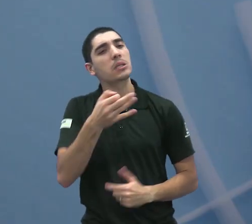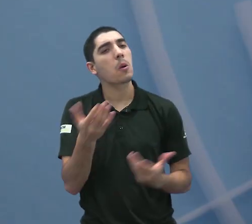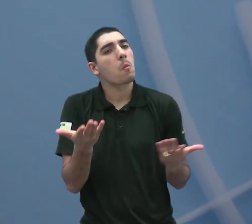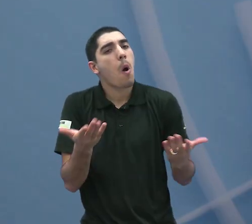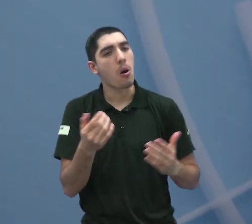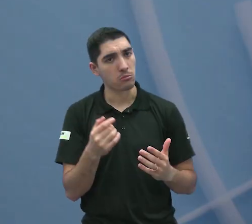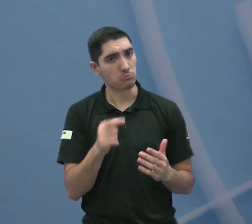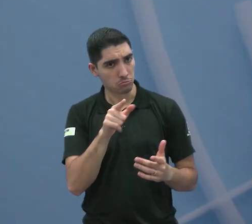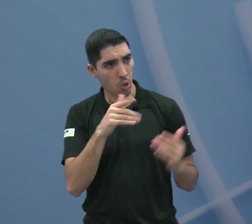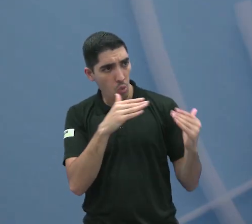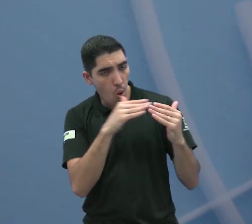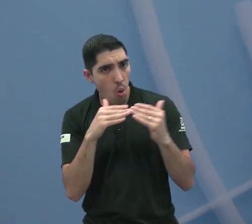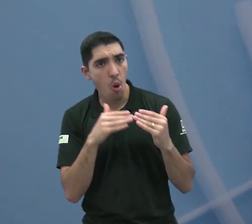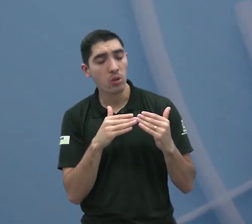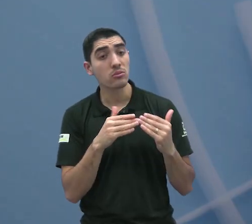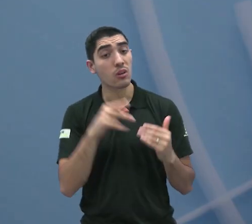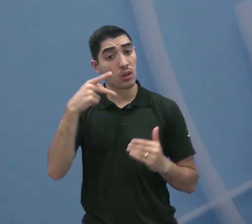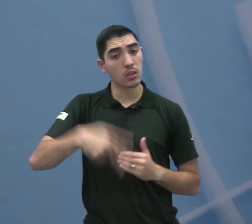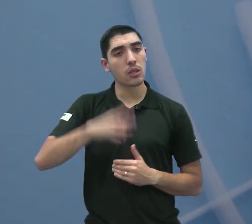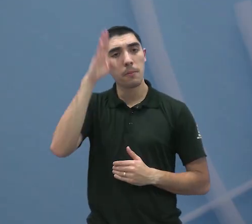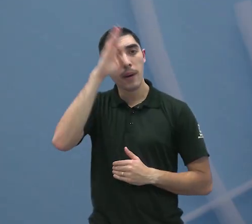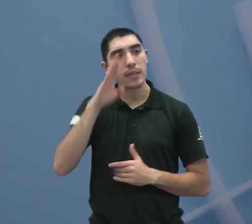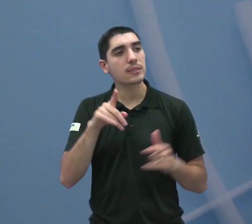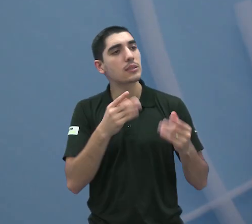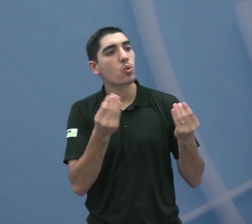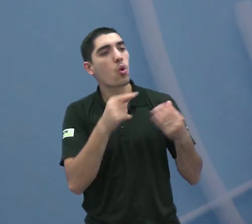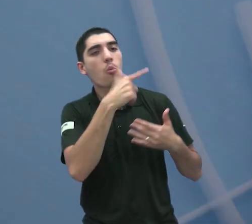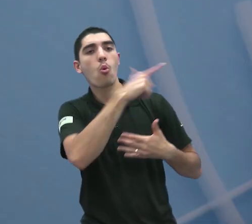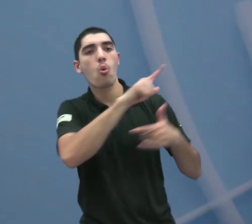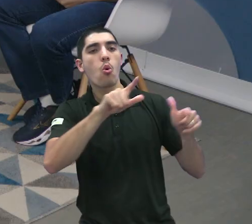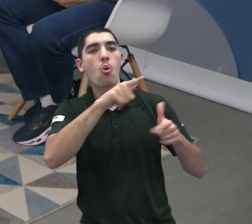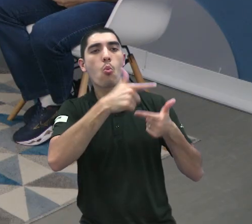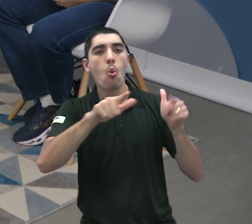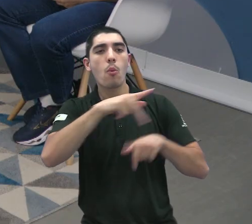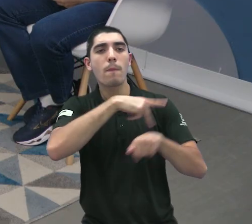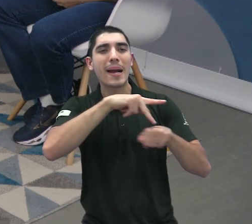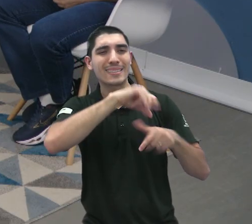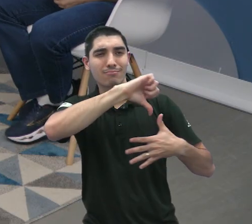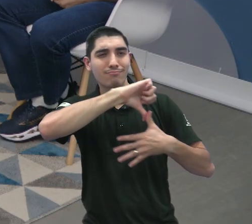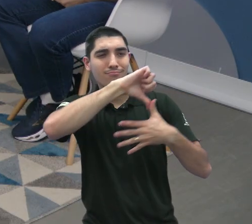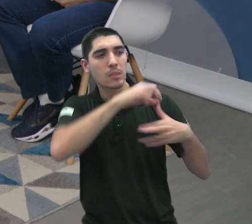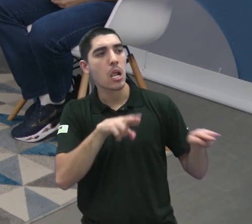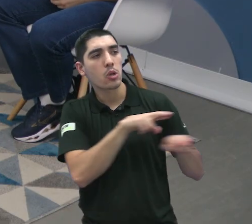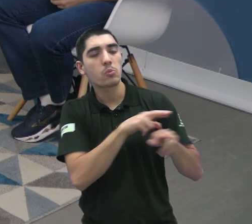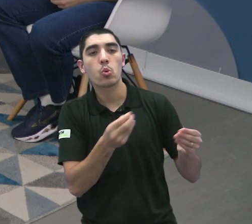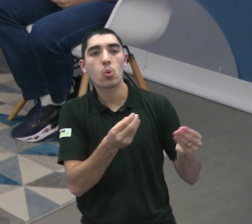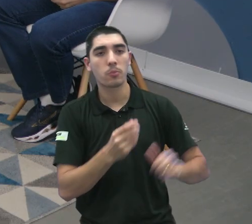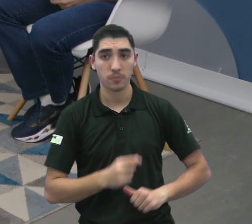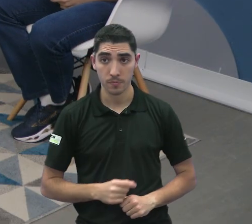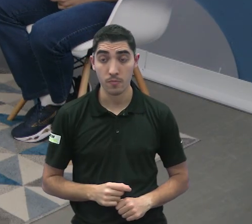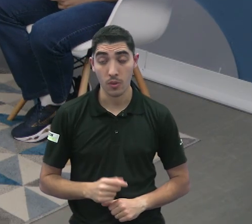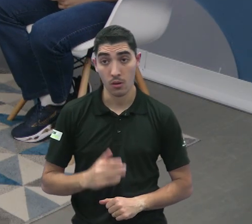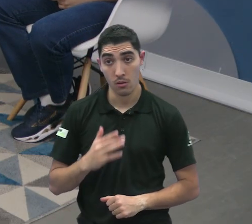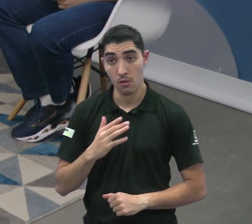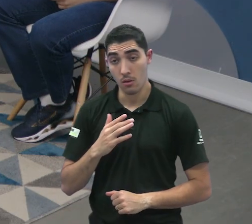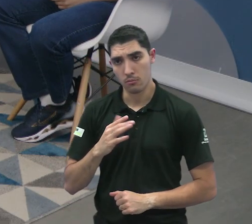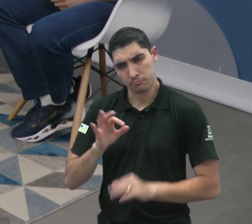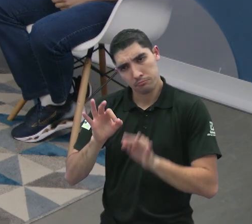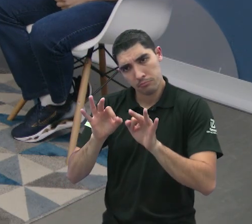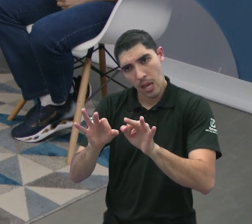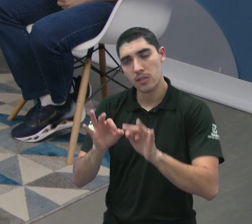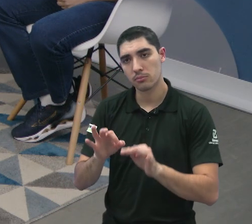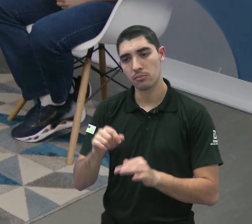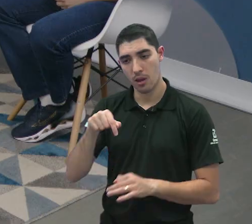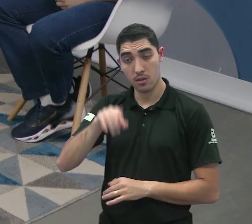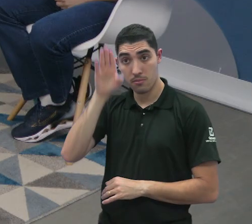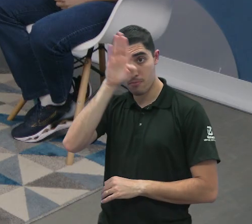posição e a relação do Brasil com os vizinhos aqui do continente? Eu acho o seguinte, de fato, o Brasil